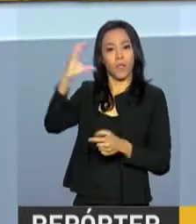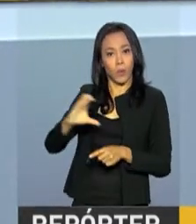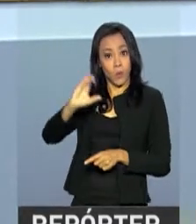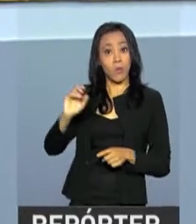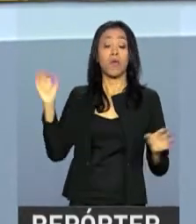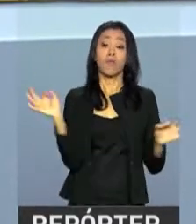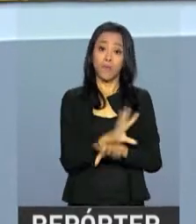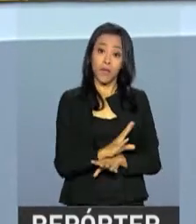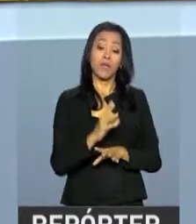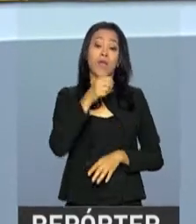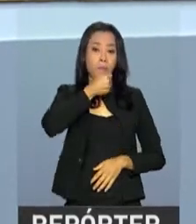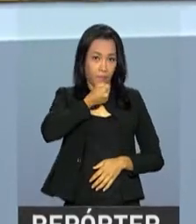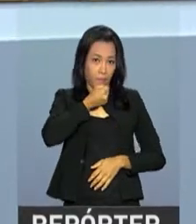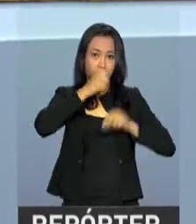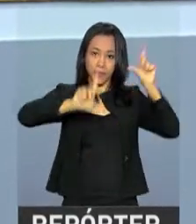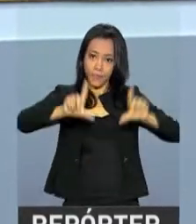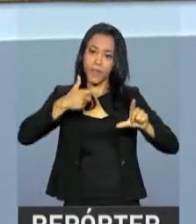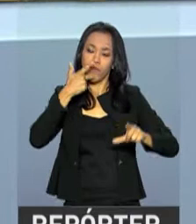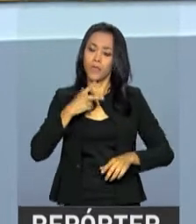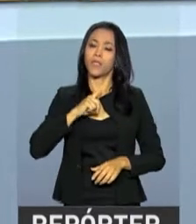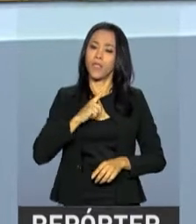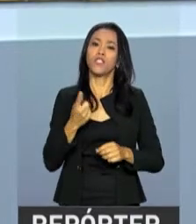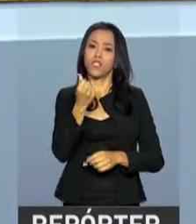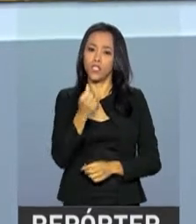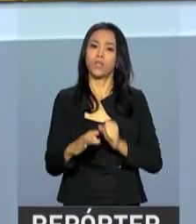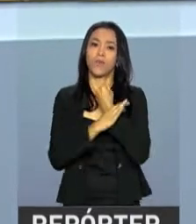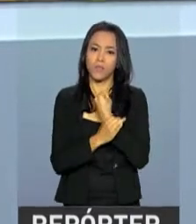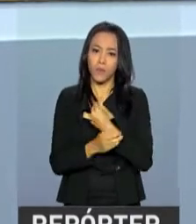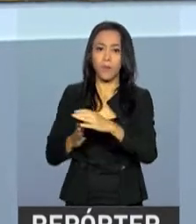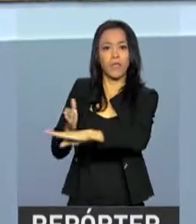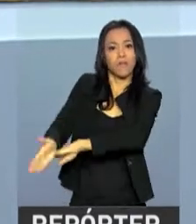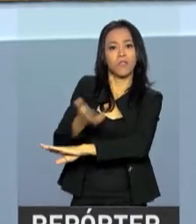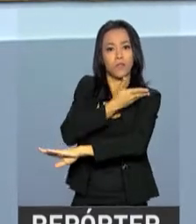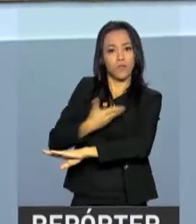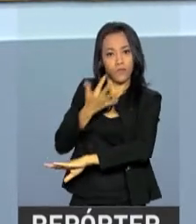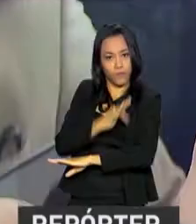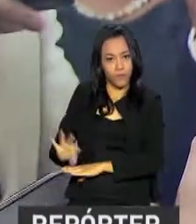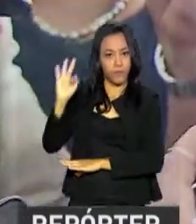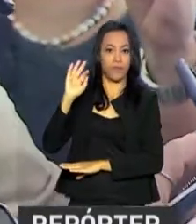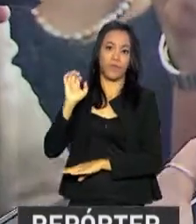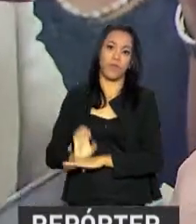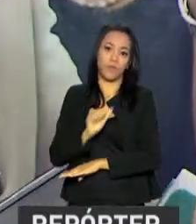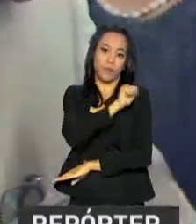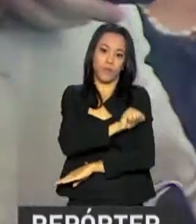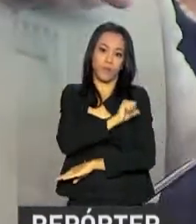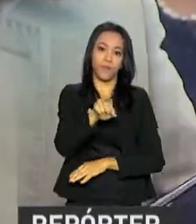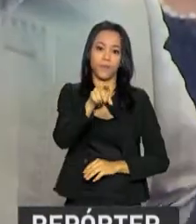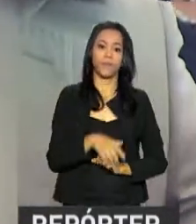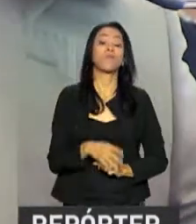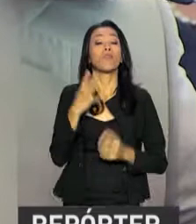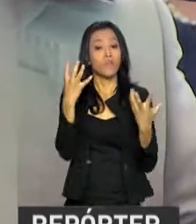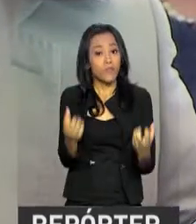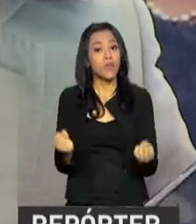e afirmou que tem recursos garantidos para intervenção federal no rio de janeiro nós vamos garantir